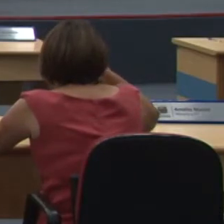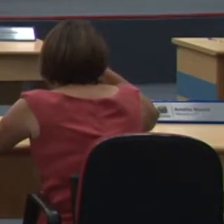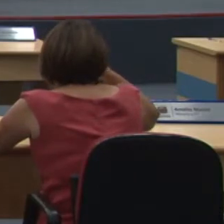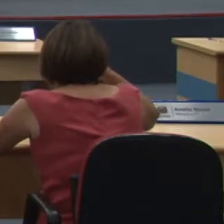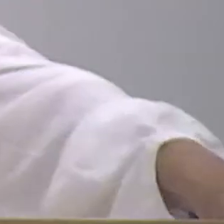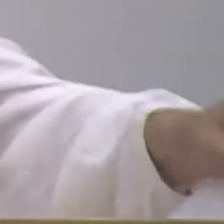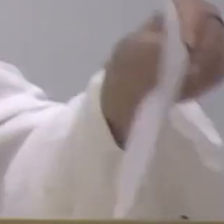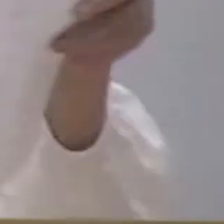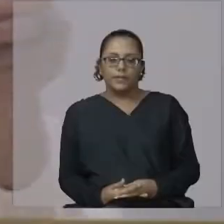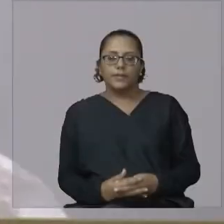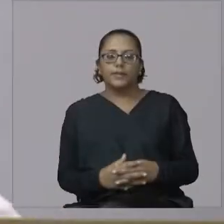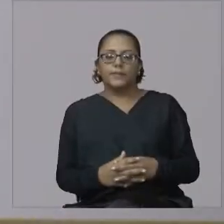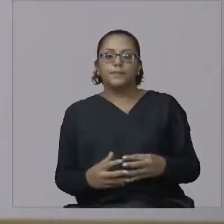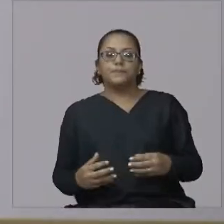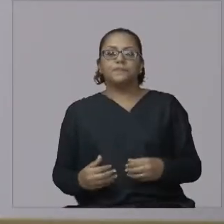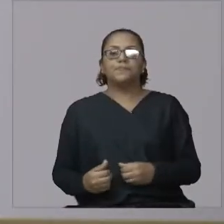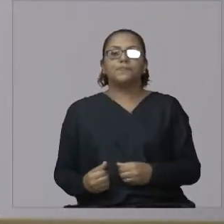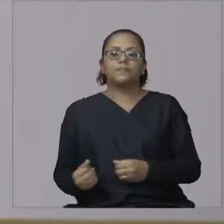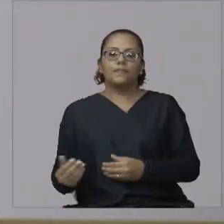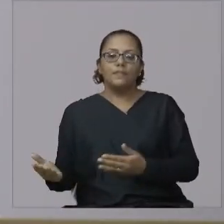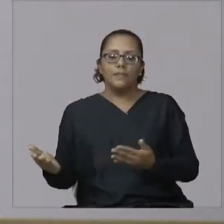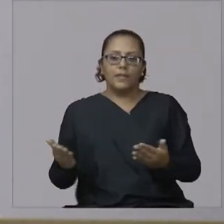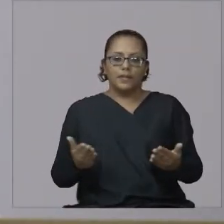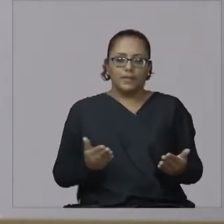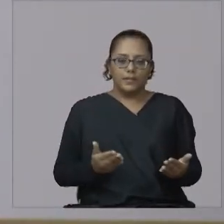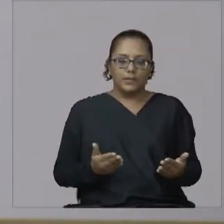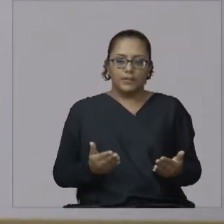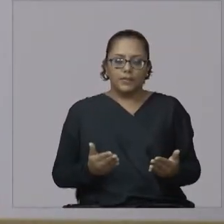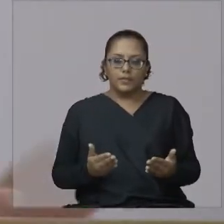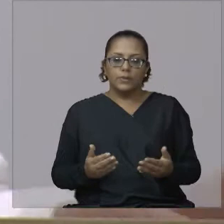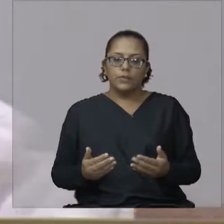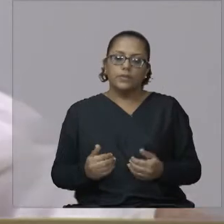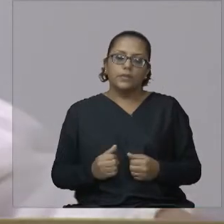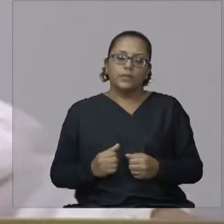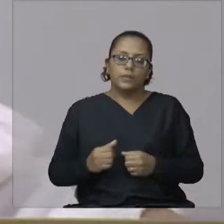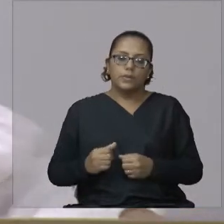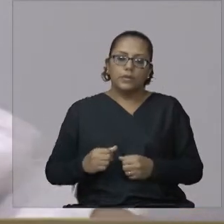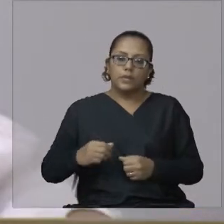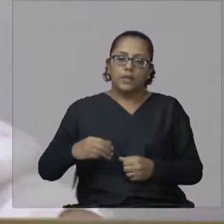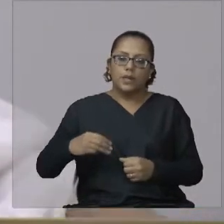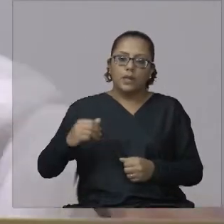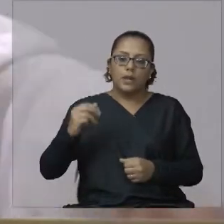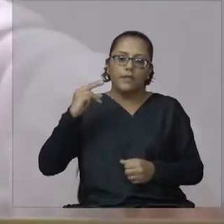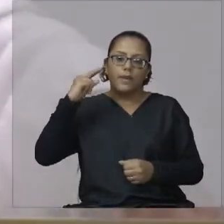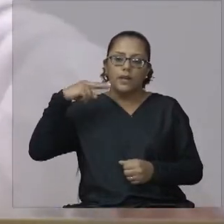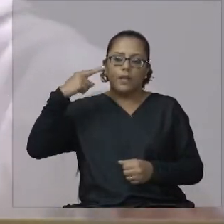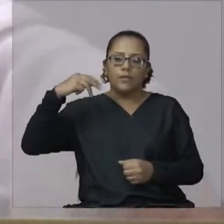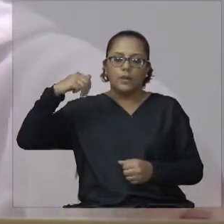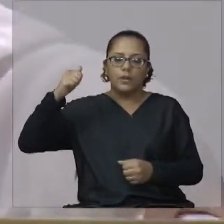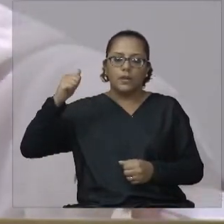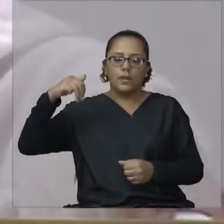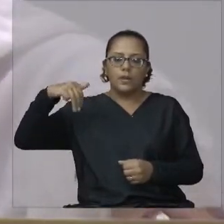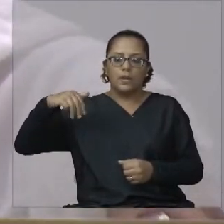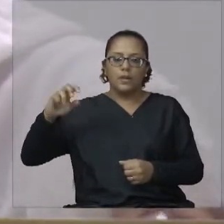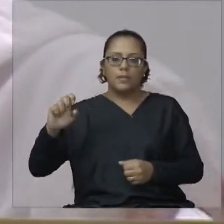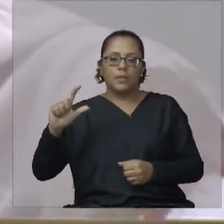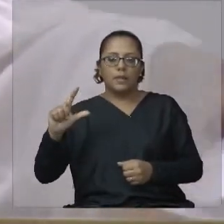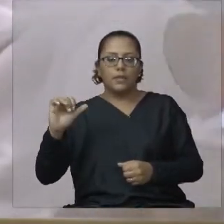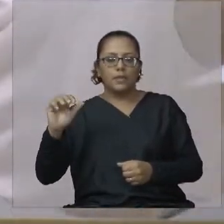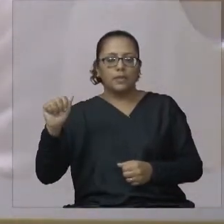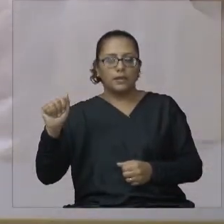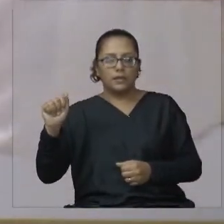Nesse momento, estou convocando a senhora Amélia Naomi para que ela possa rubricar essas